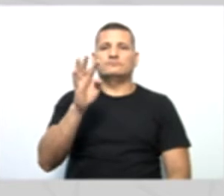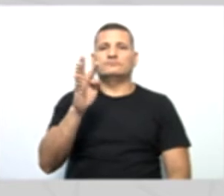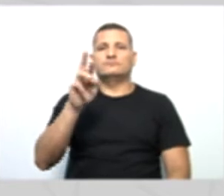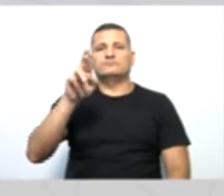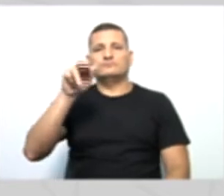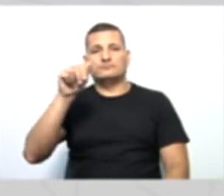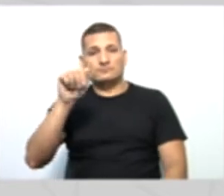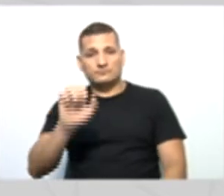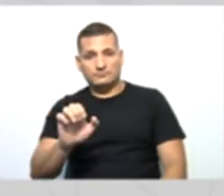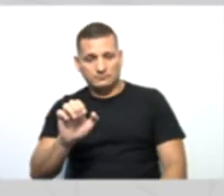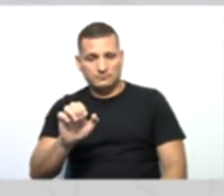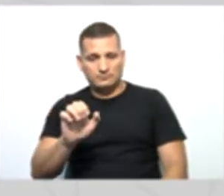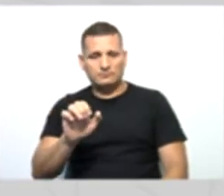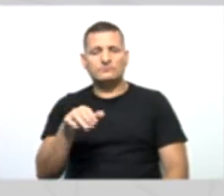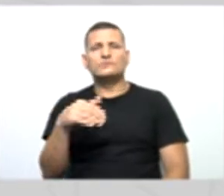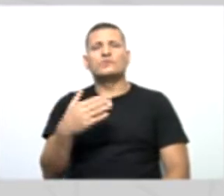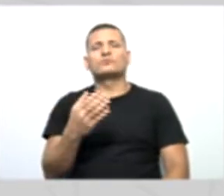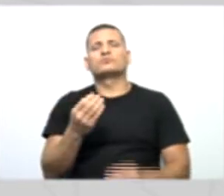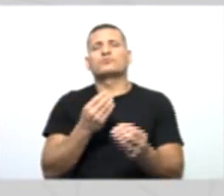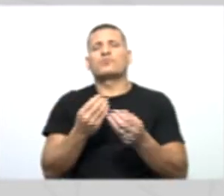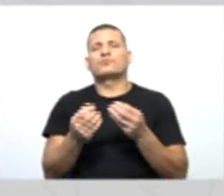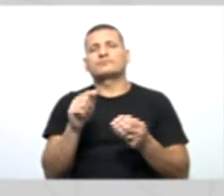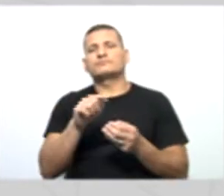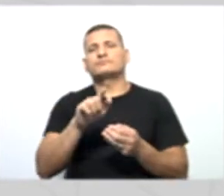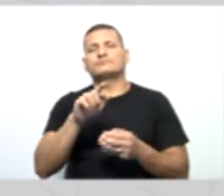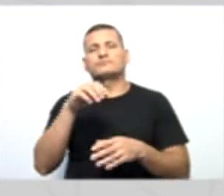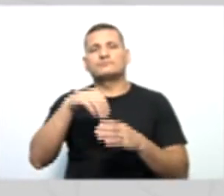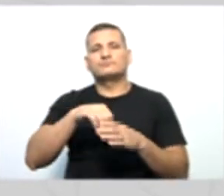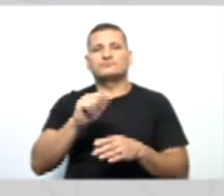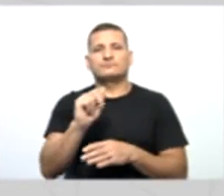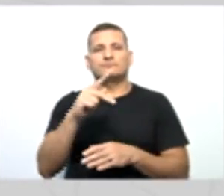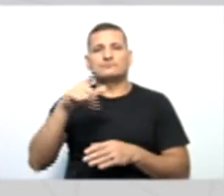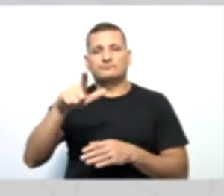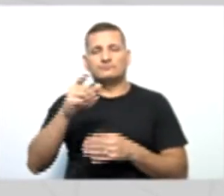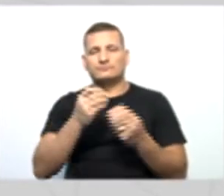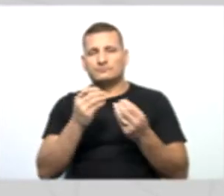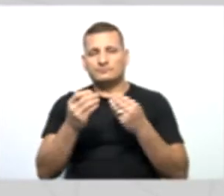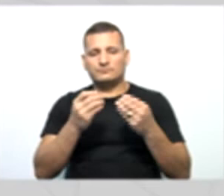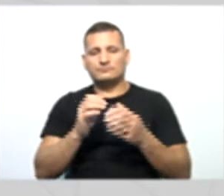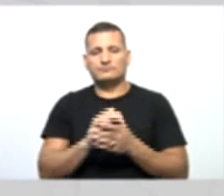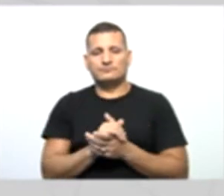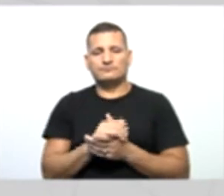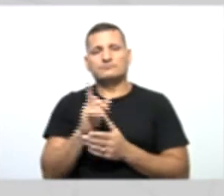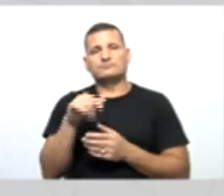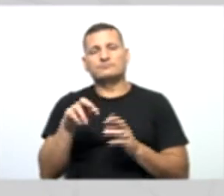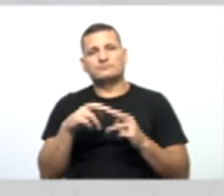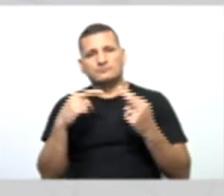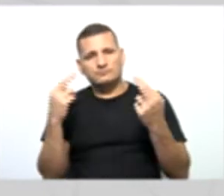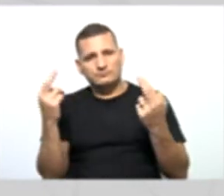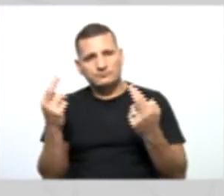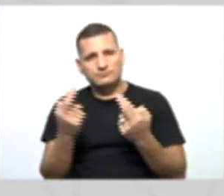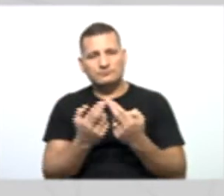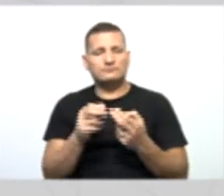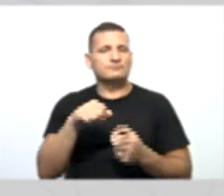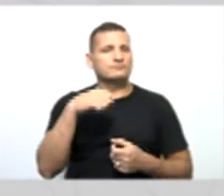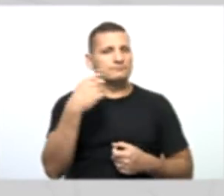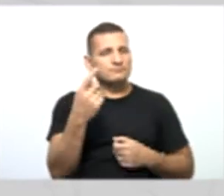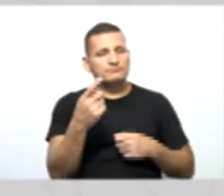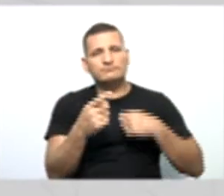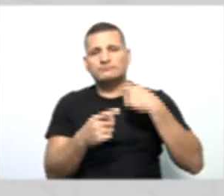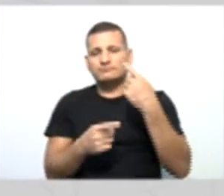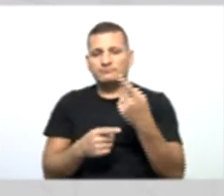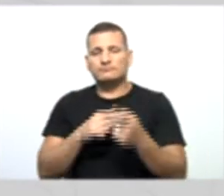como é que faz a governança dentro do APL, desse APL? Através de reuniões mensais de